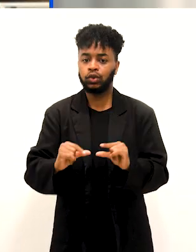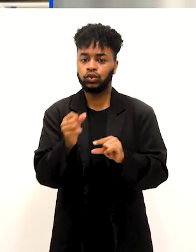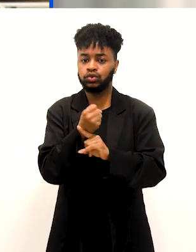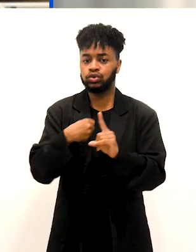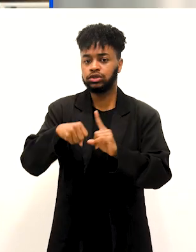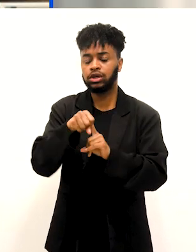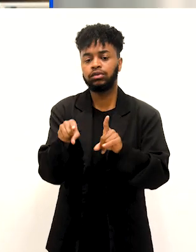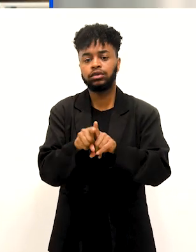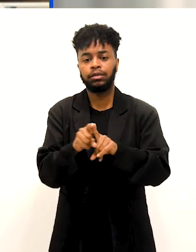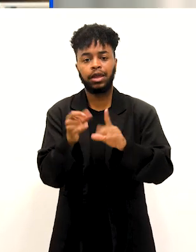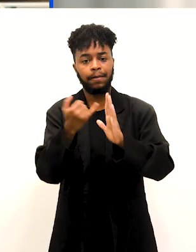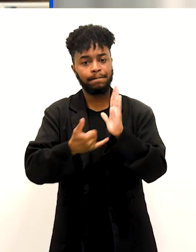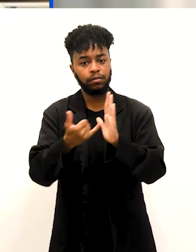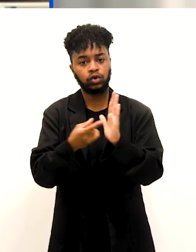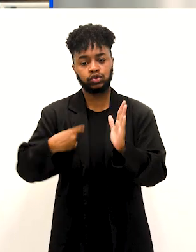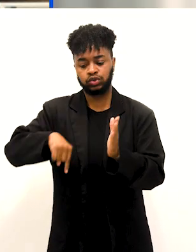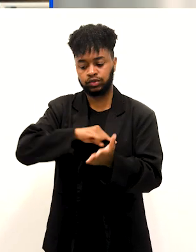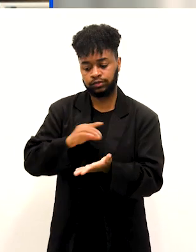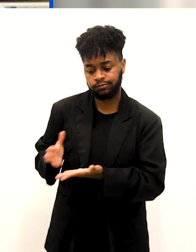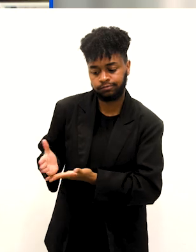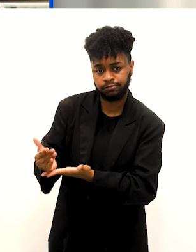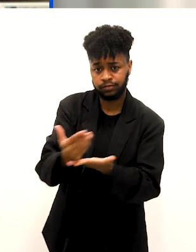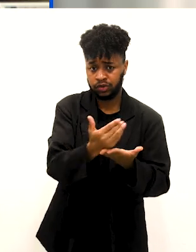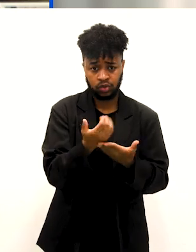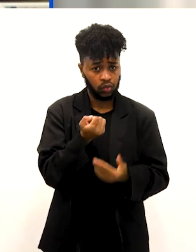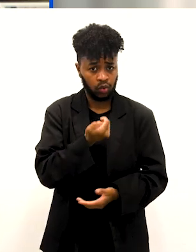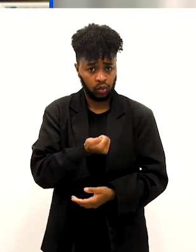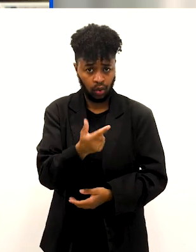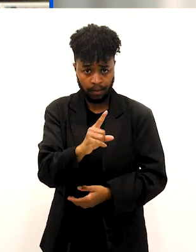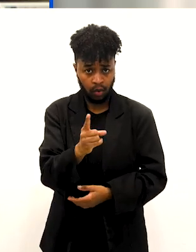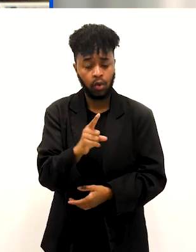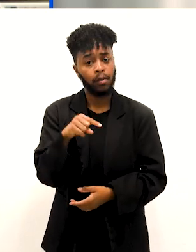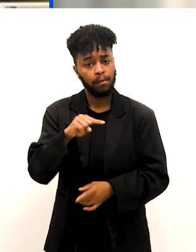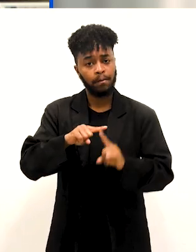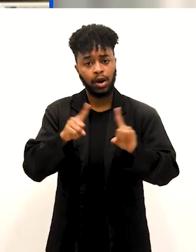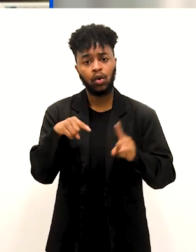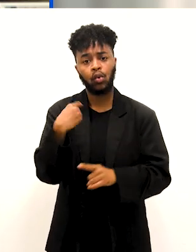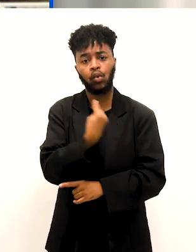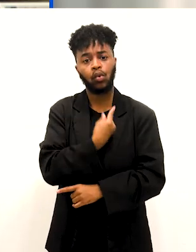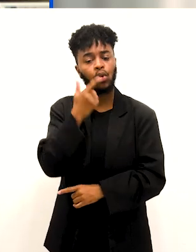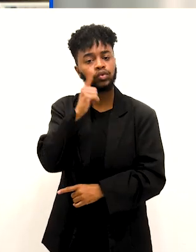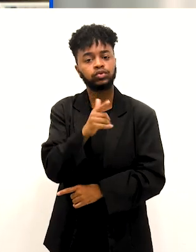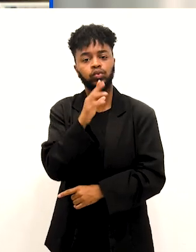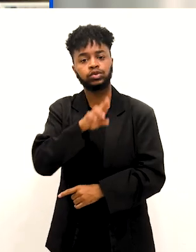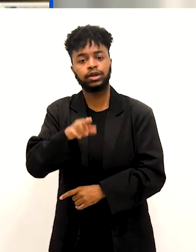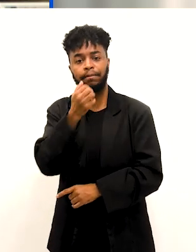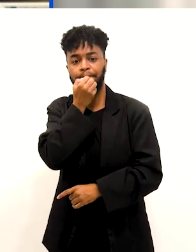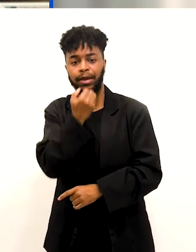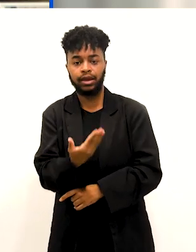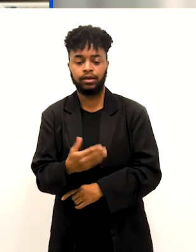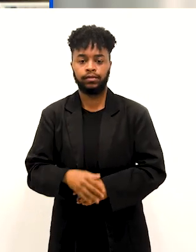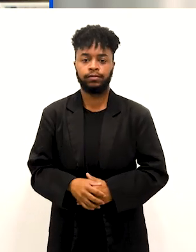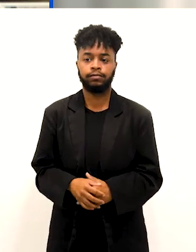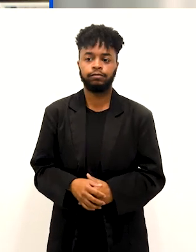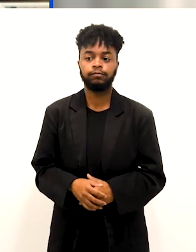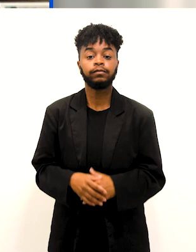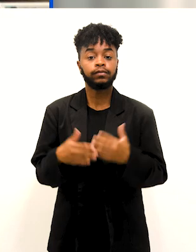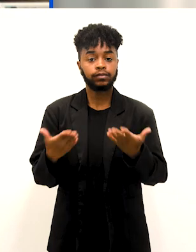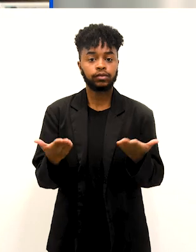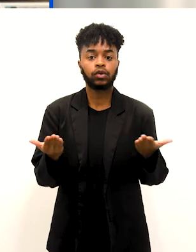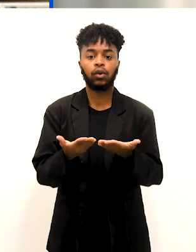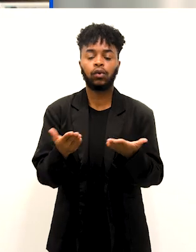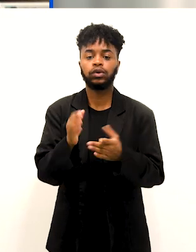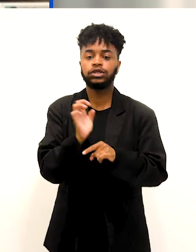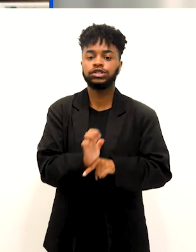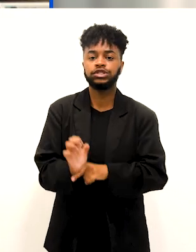certeza, os impostos que nós arrecadamos, que não são poucos no Brasil, seriam melhor utilizados em necessidades mais prementes. Então, hoje, o Estado